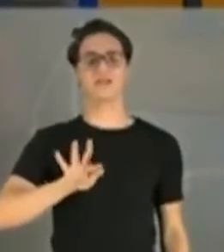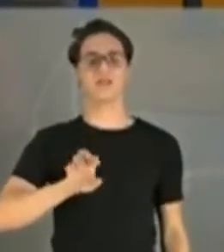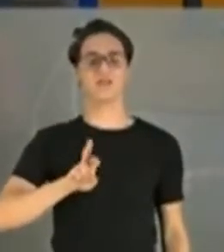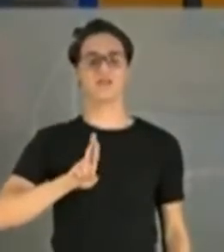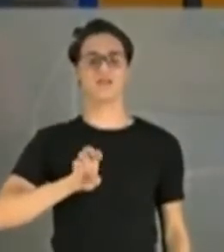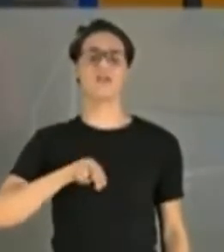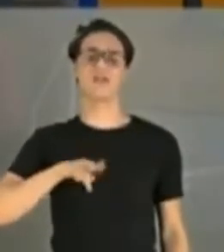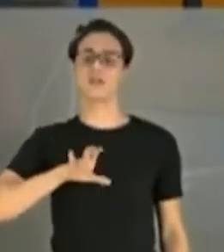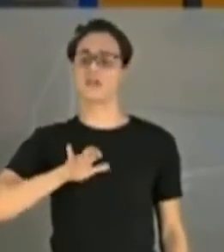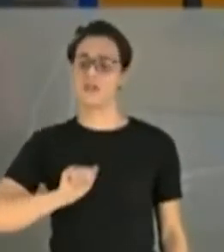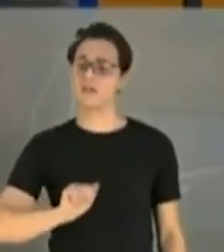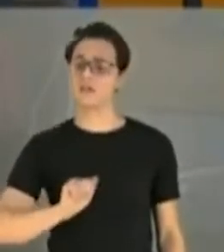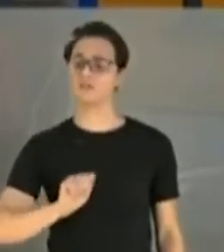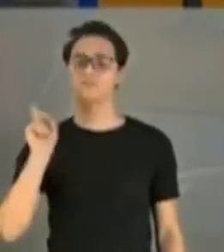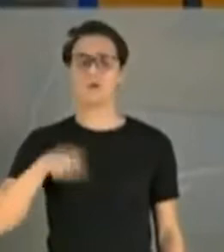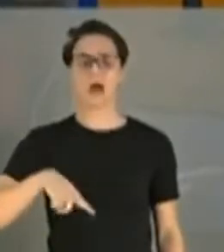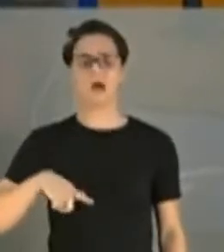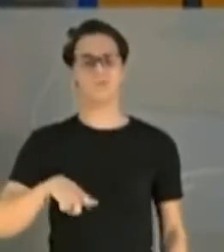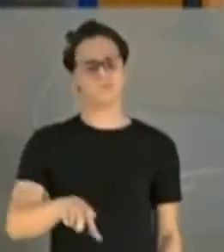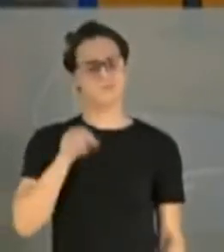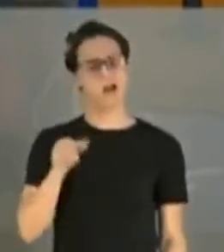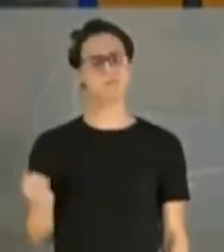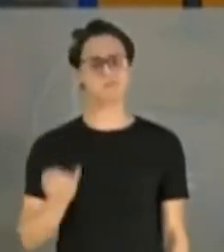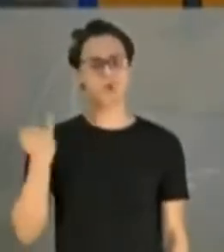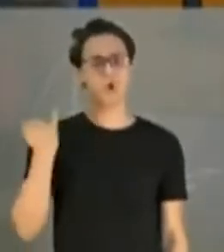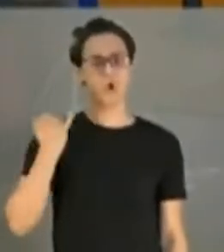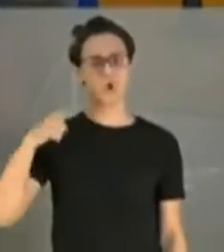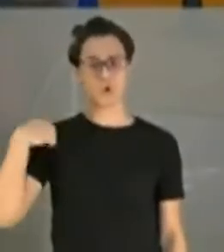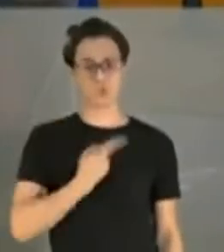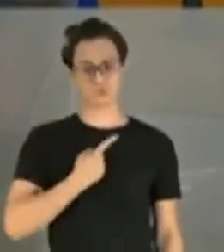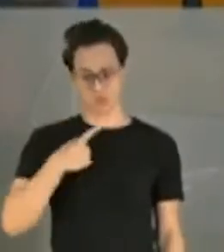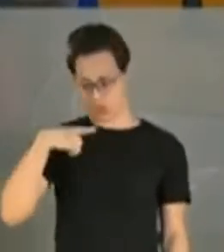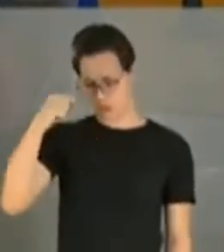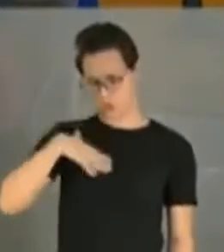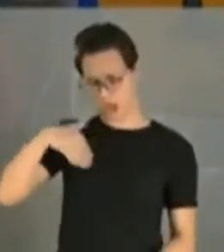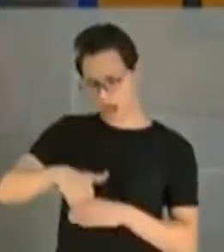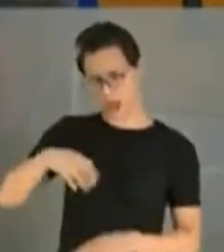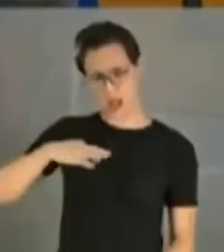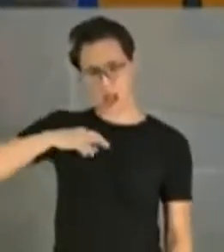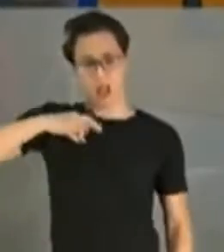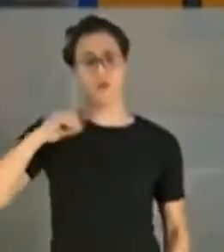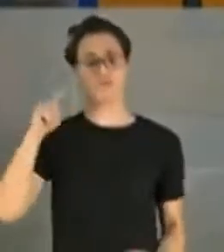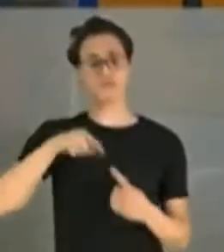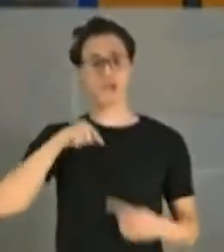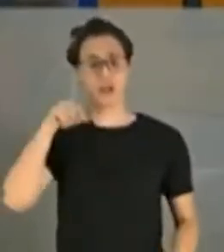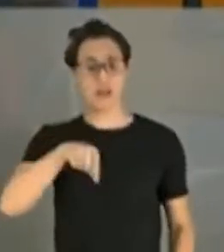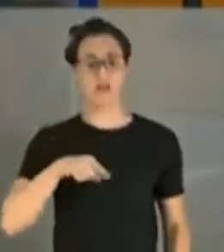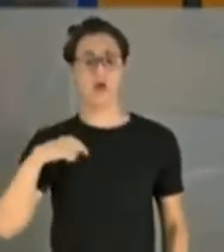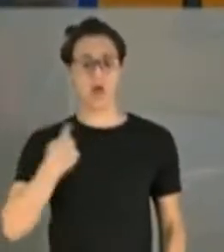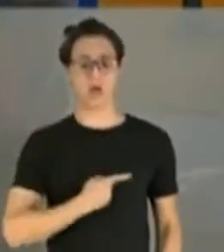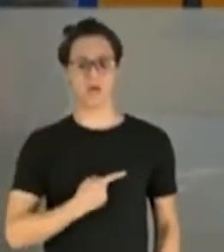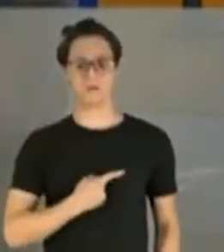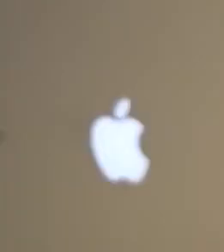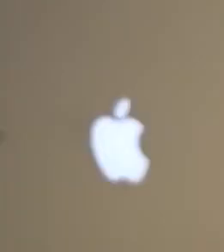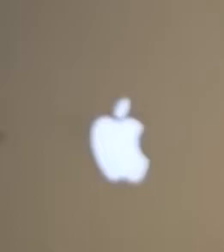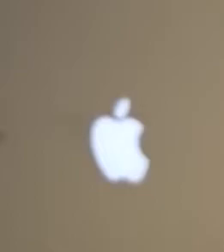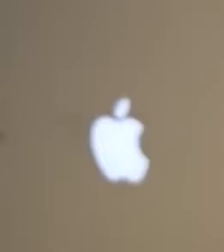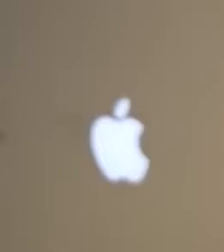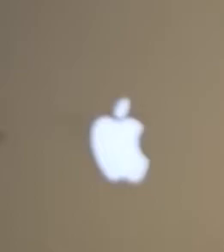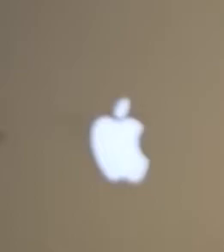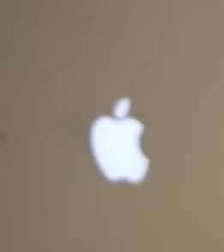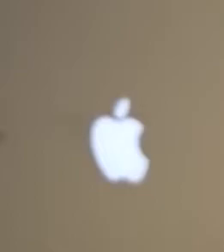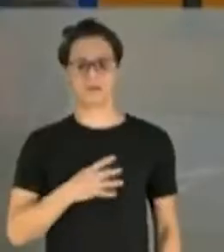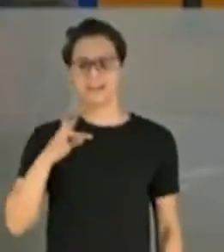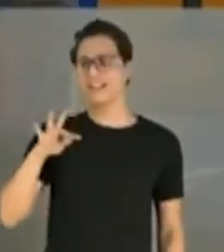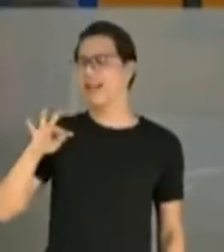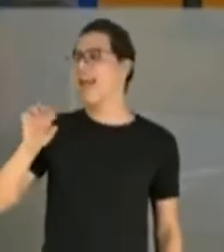influenciar em decisões importantes, que nós fomos eleitos para isso. É do parlamento, o TSE não tem nada que vir aqui. É